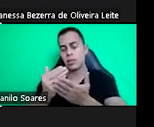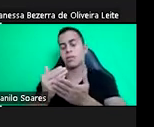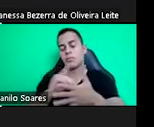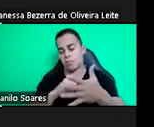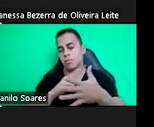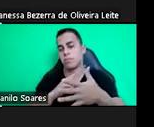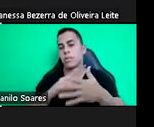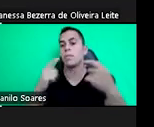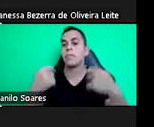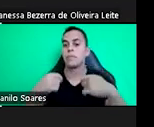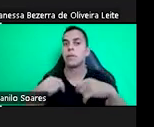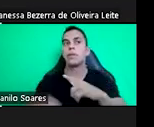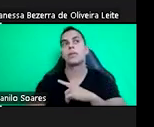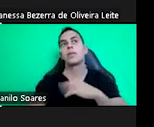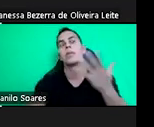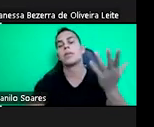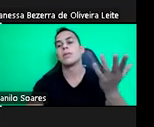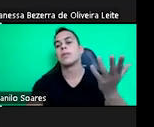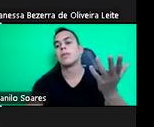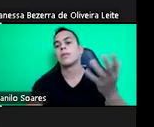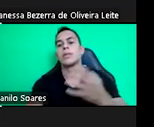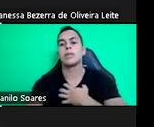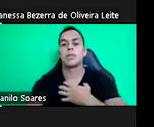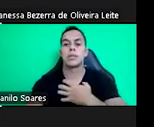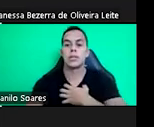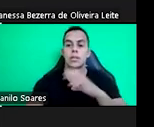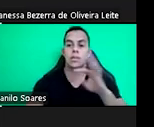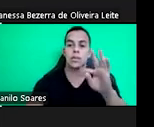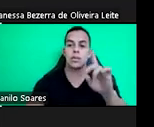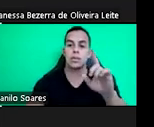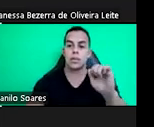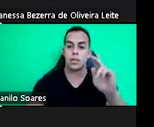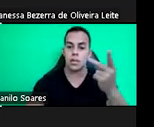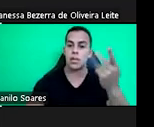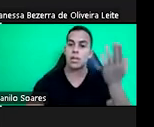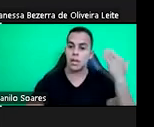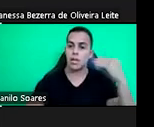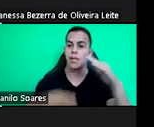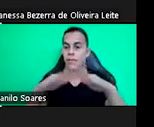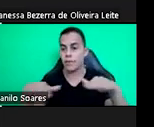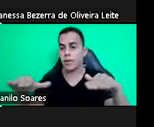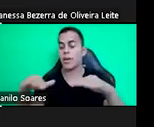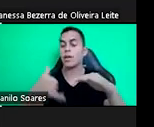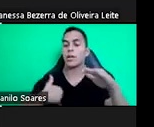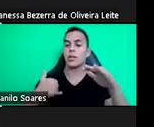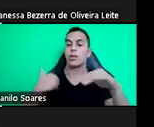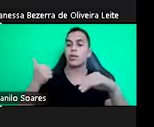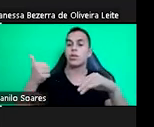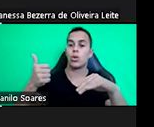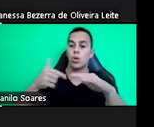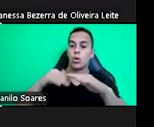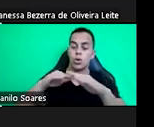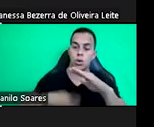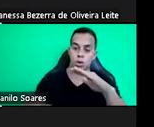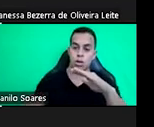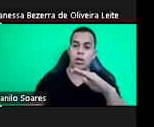que ter tido sintomas de TDAH na infância, ou seja, antes dos 12 anos de idade, é o critério que está